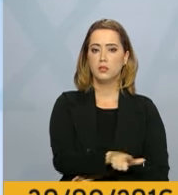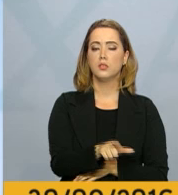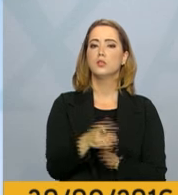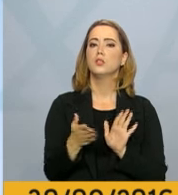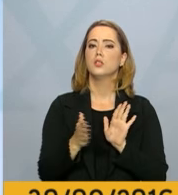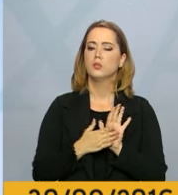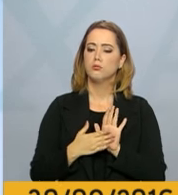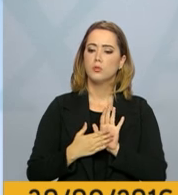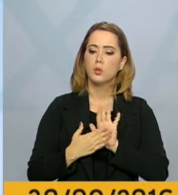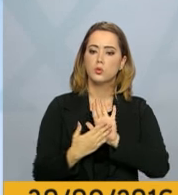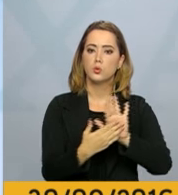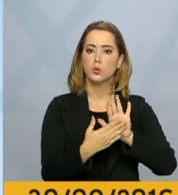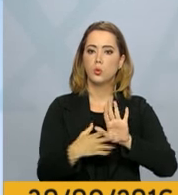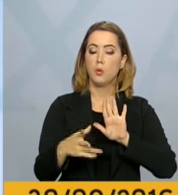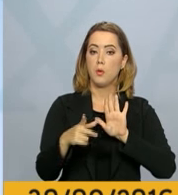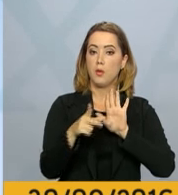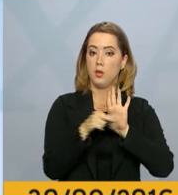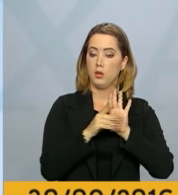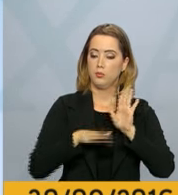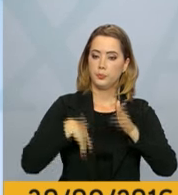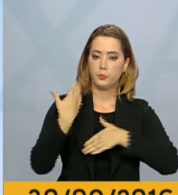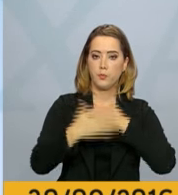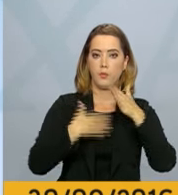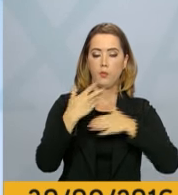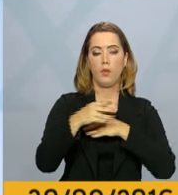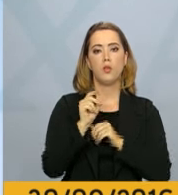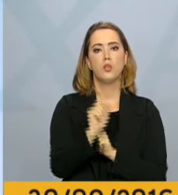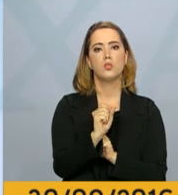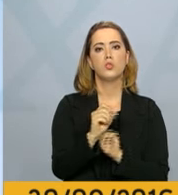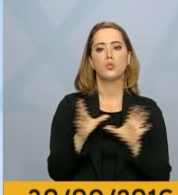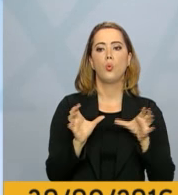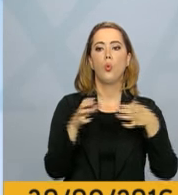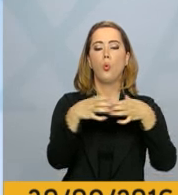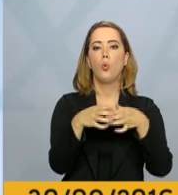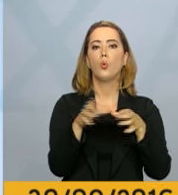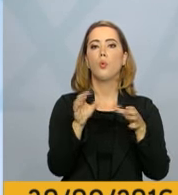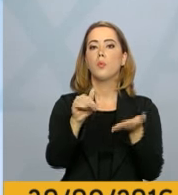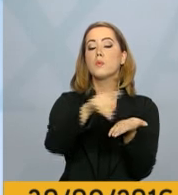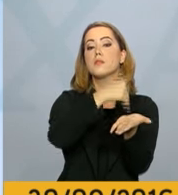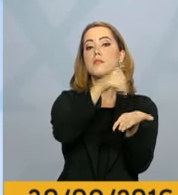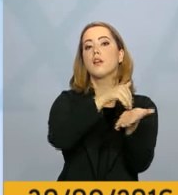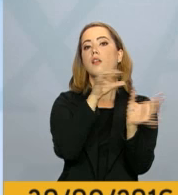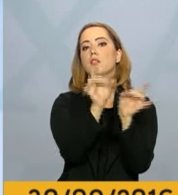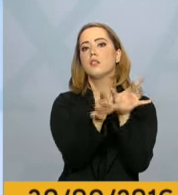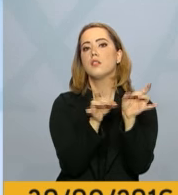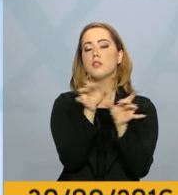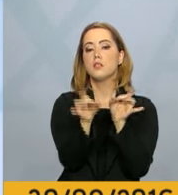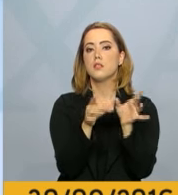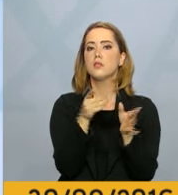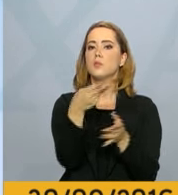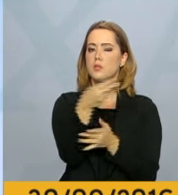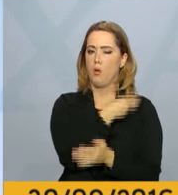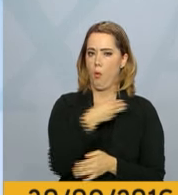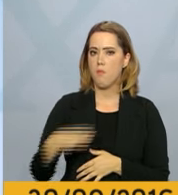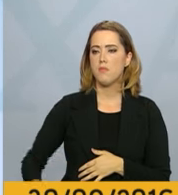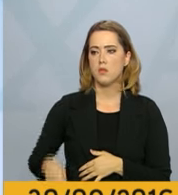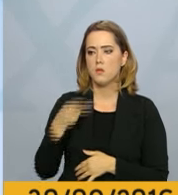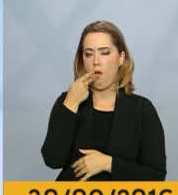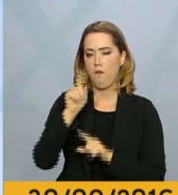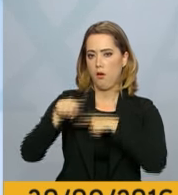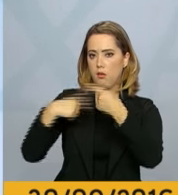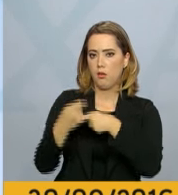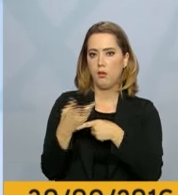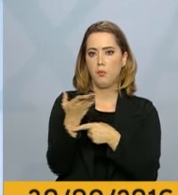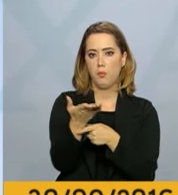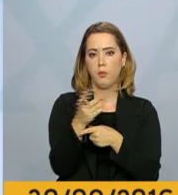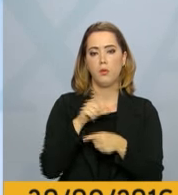tempo um plano de parcerias, de investimentos, até criamos um departamento, uma secretaria especial. O Moreira Franco vai lhes falar sobre isso mais tarde,